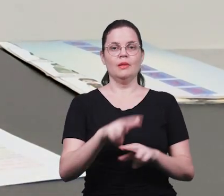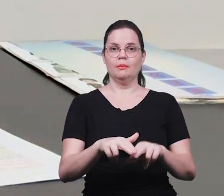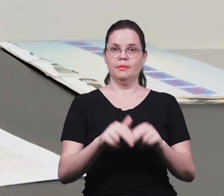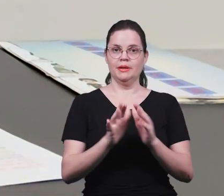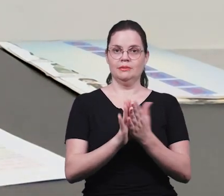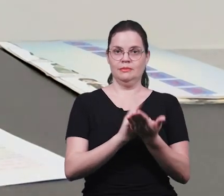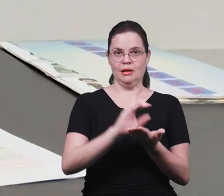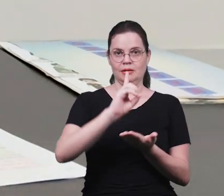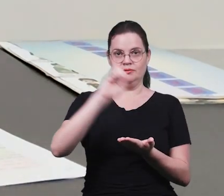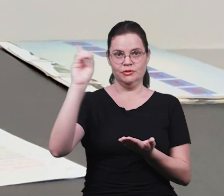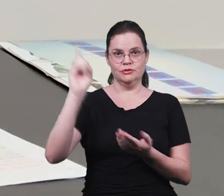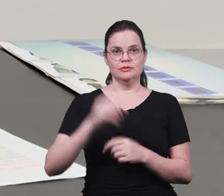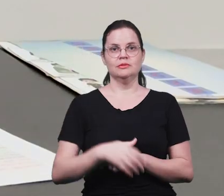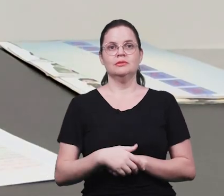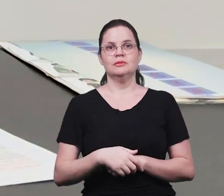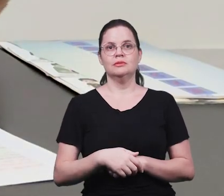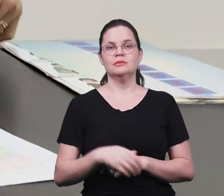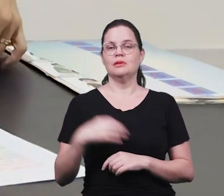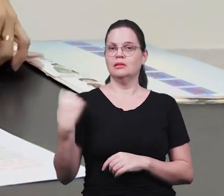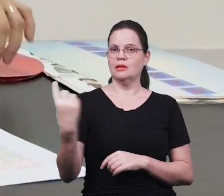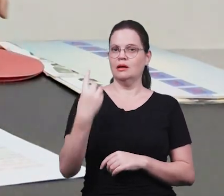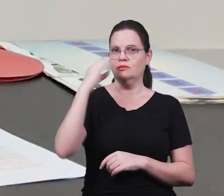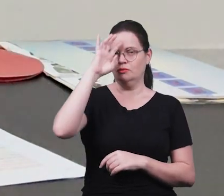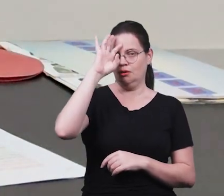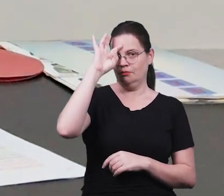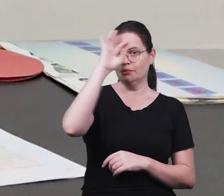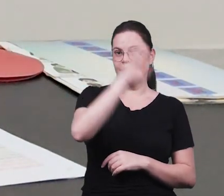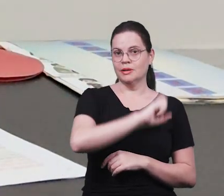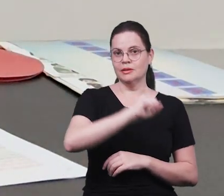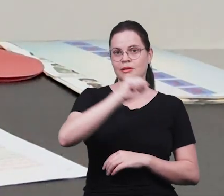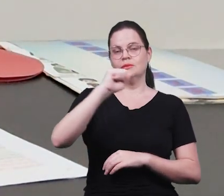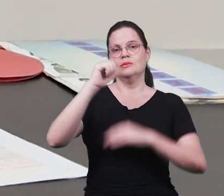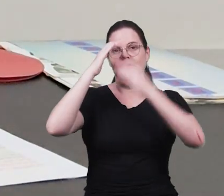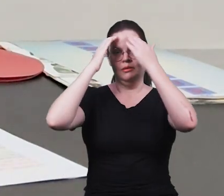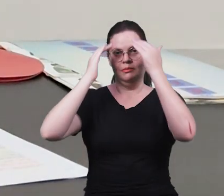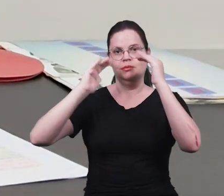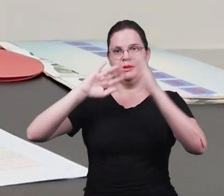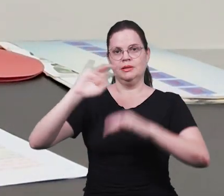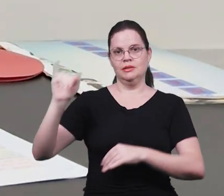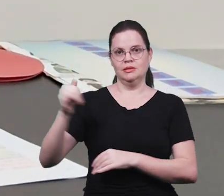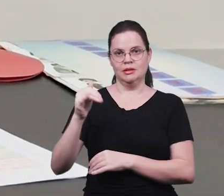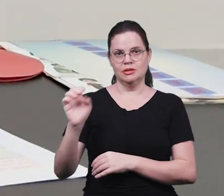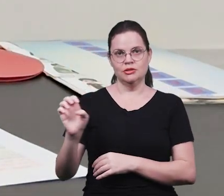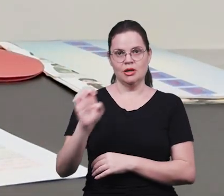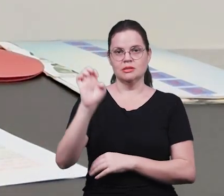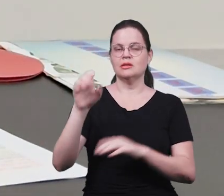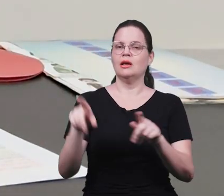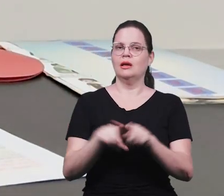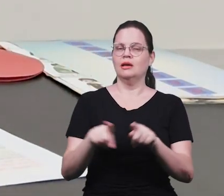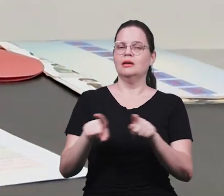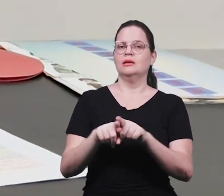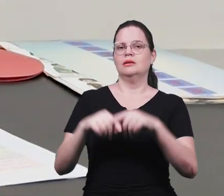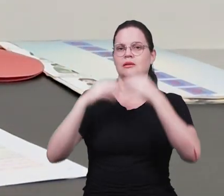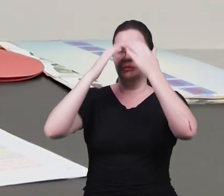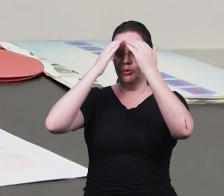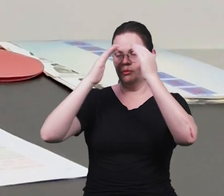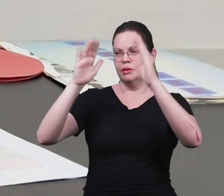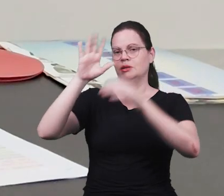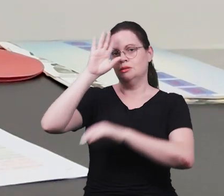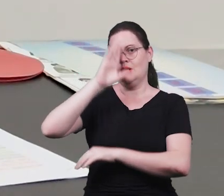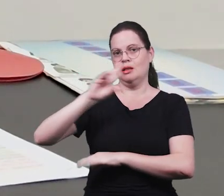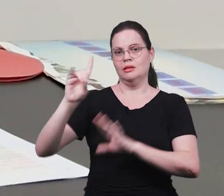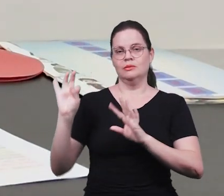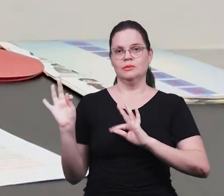através da palavra, Davi aprendeu a obedecer, né? Jessé, a ser um servo obediente